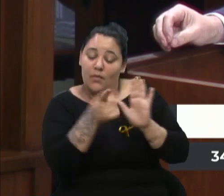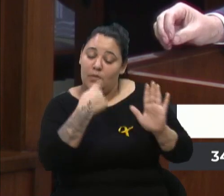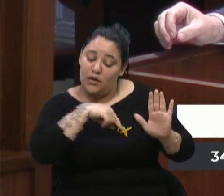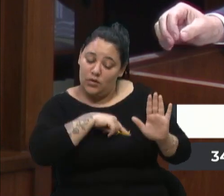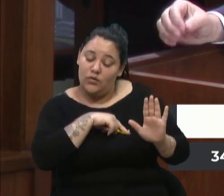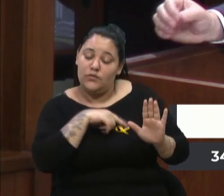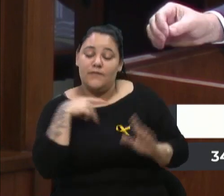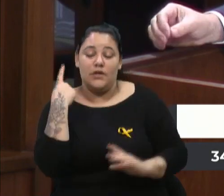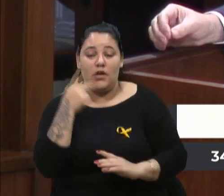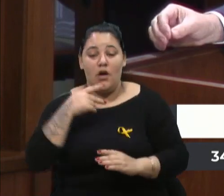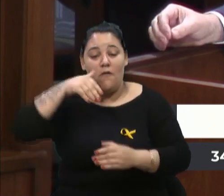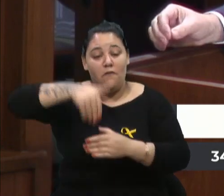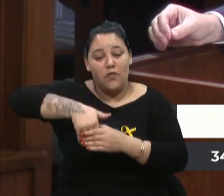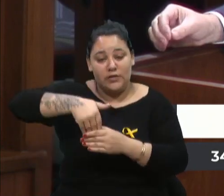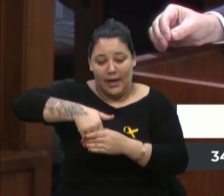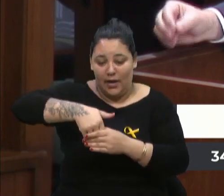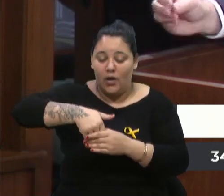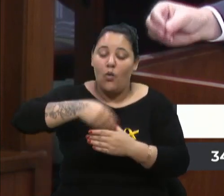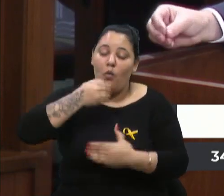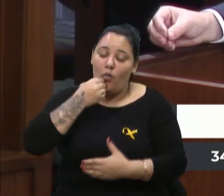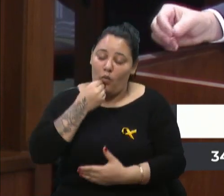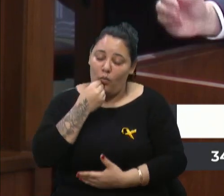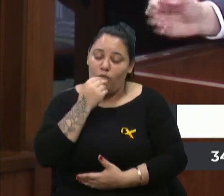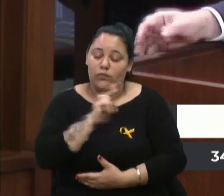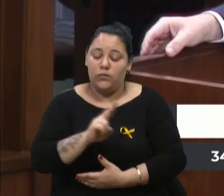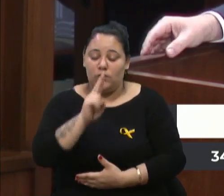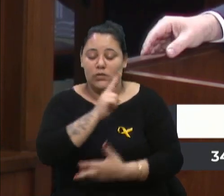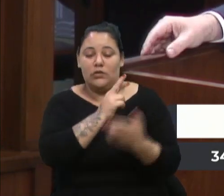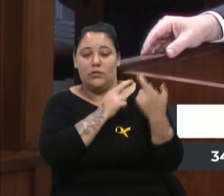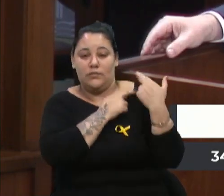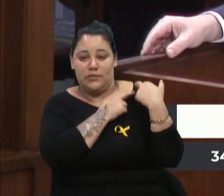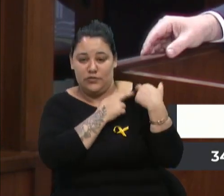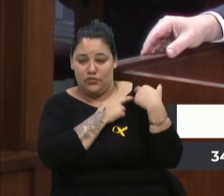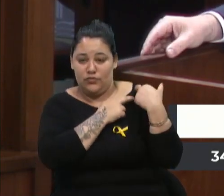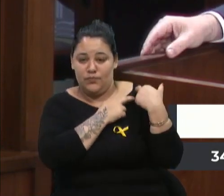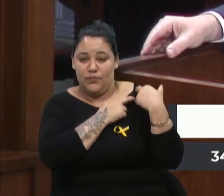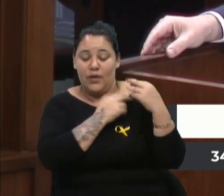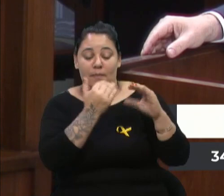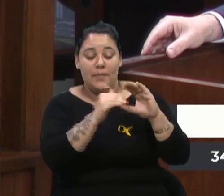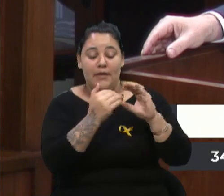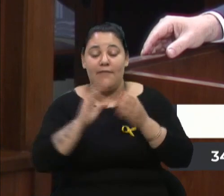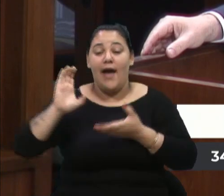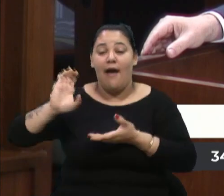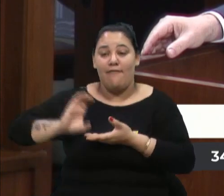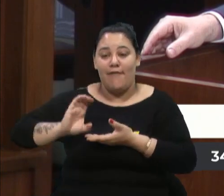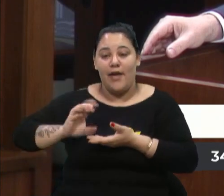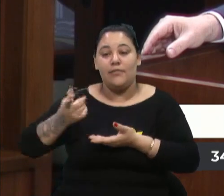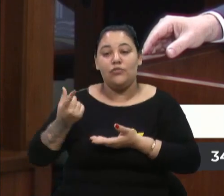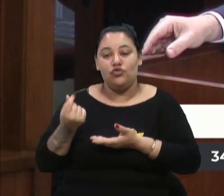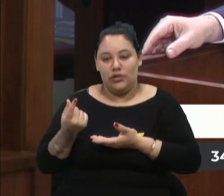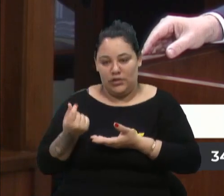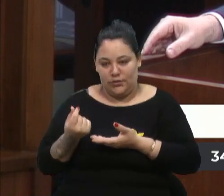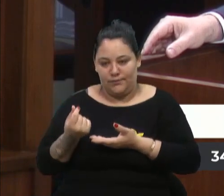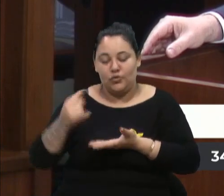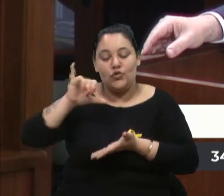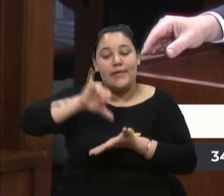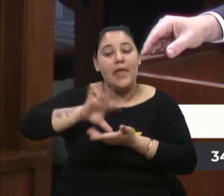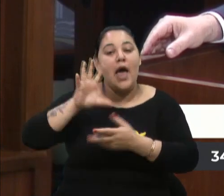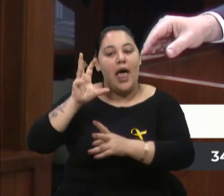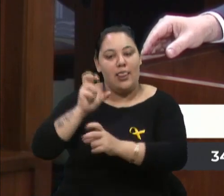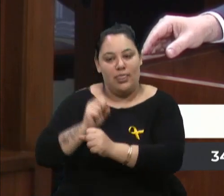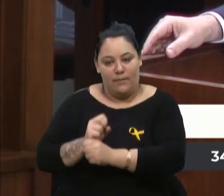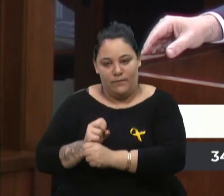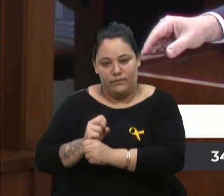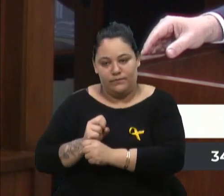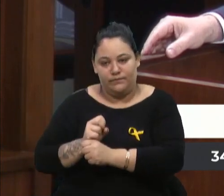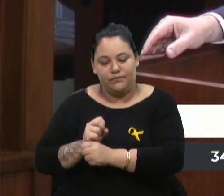vote com muita responsabilidade a questão dos repasses ao Centro de Bem-Estar Animal. Mas dizer que não